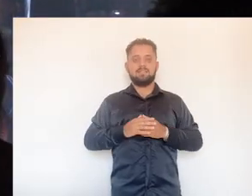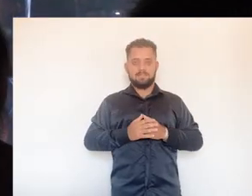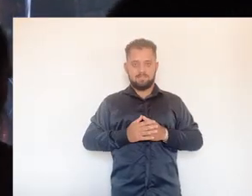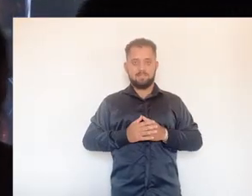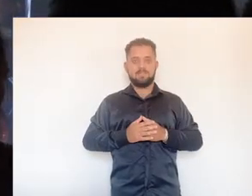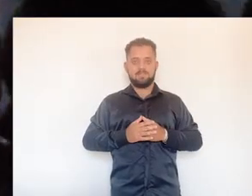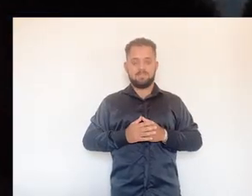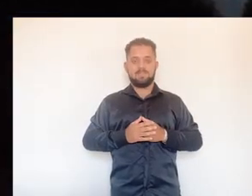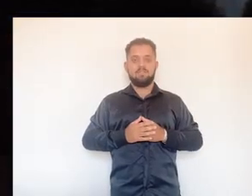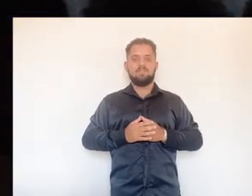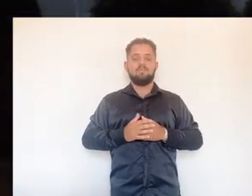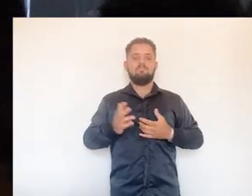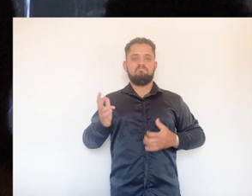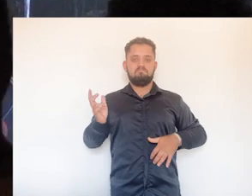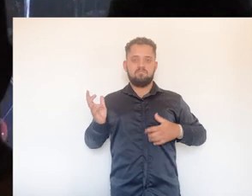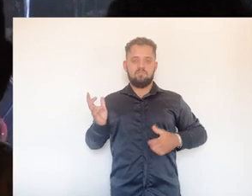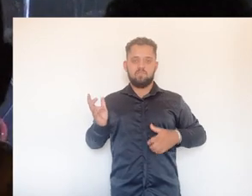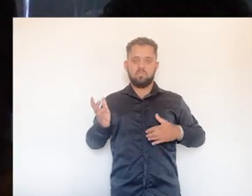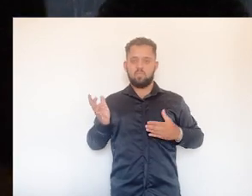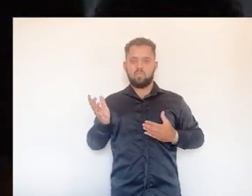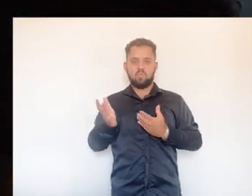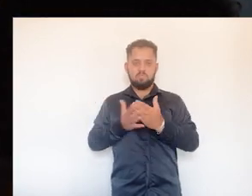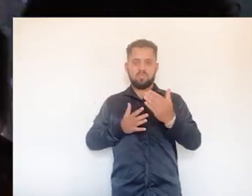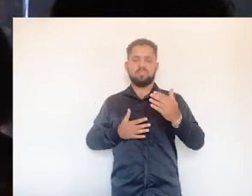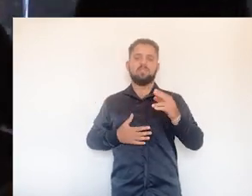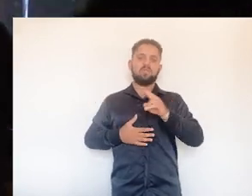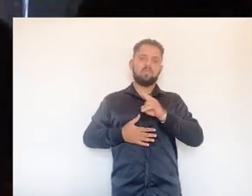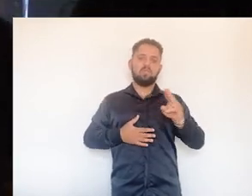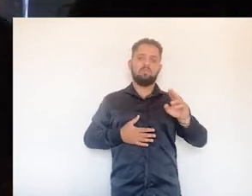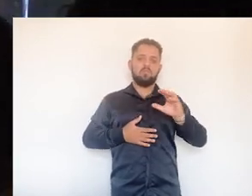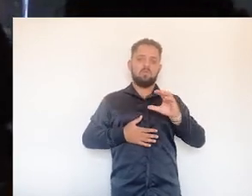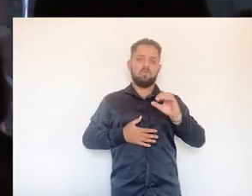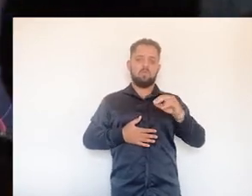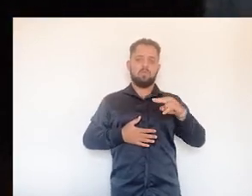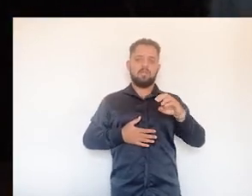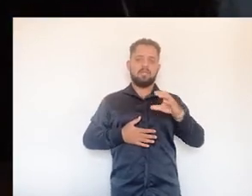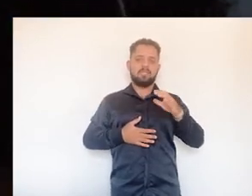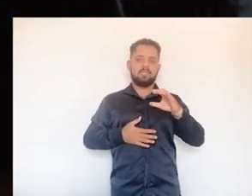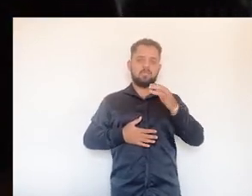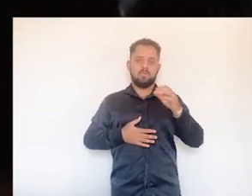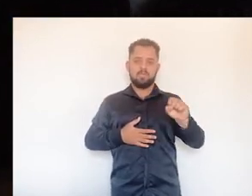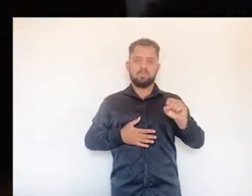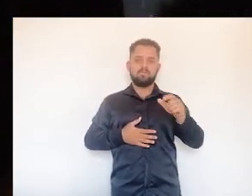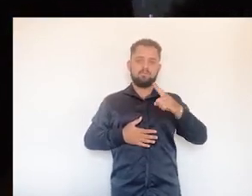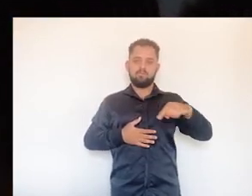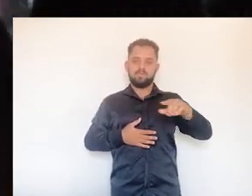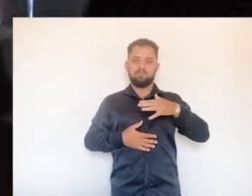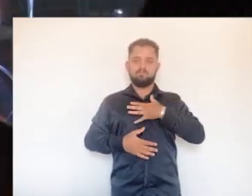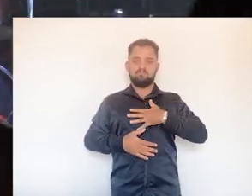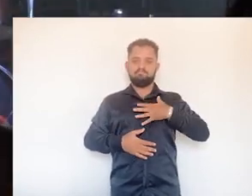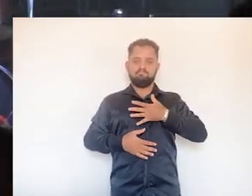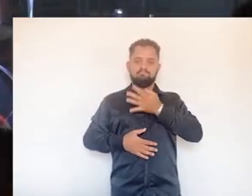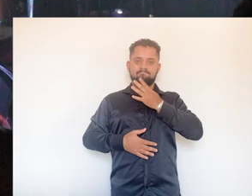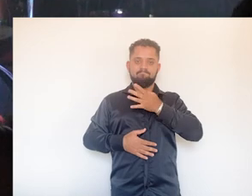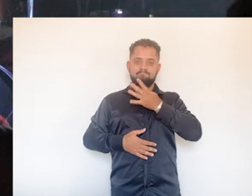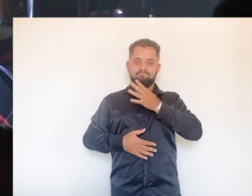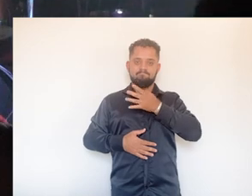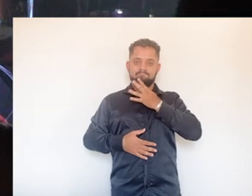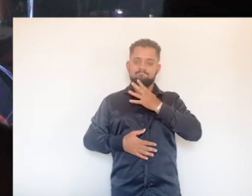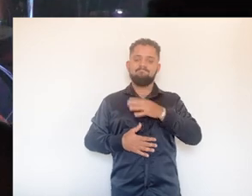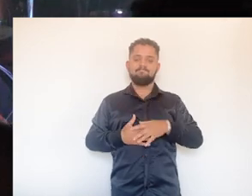Eu vou tocar... Vou começar tocando Conexões, porque eu sei que todo mundo conhece, a maioria das pessoas conhece e